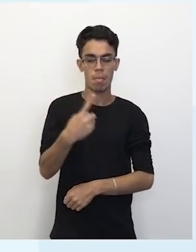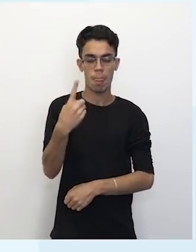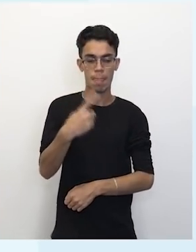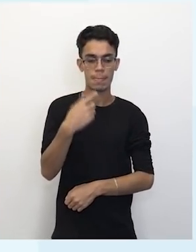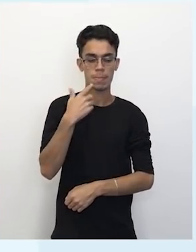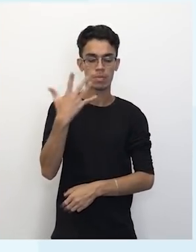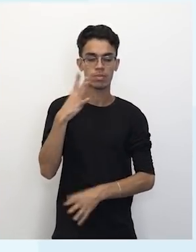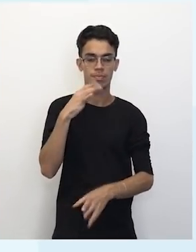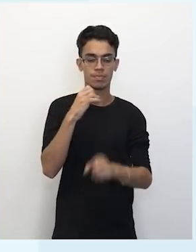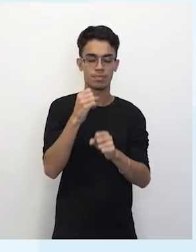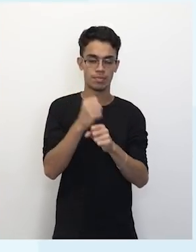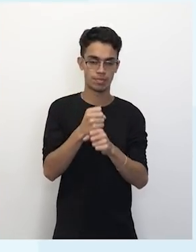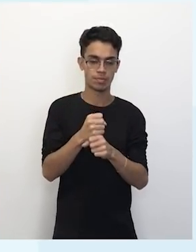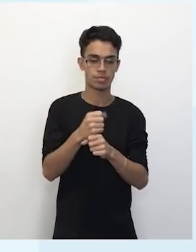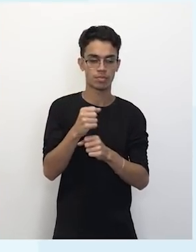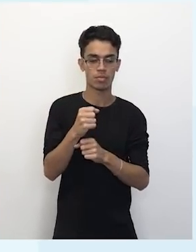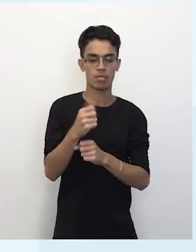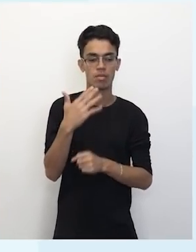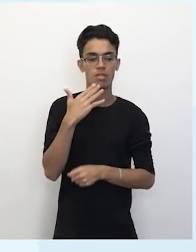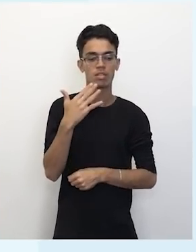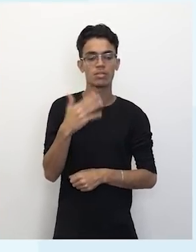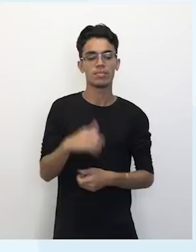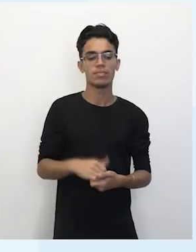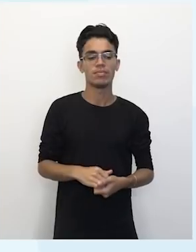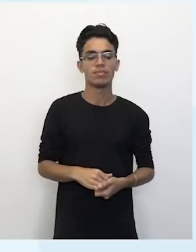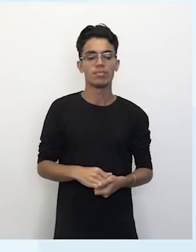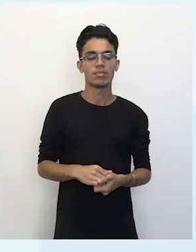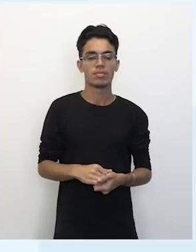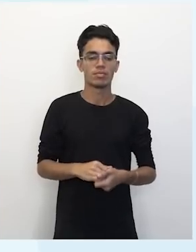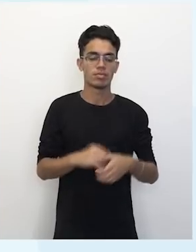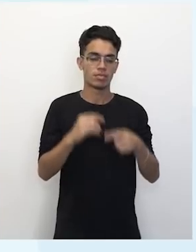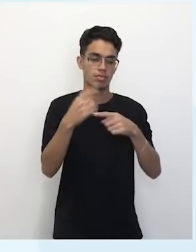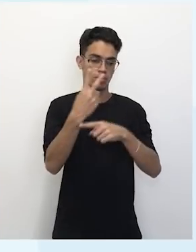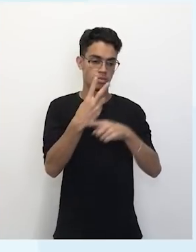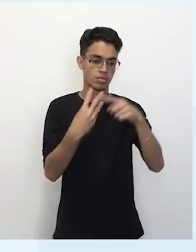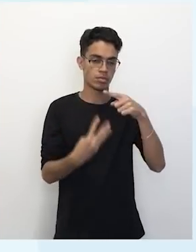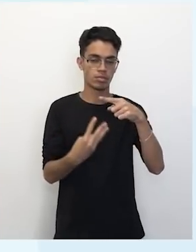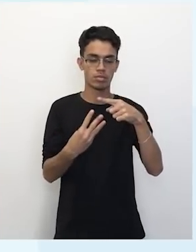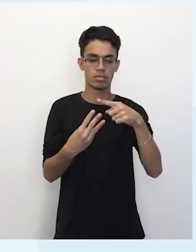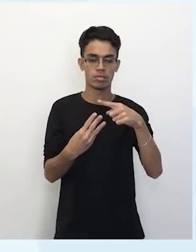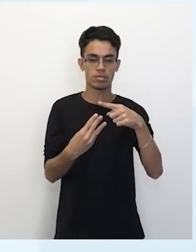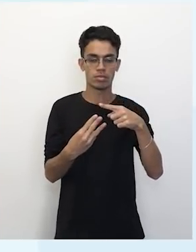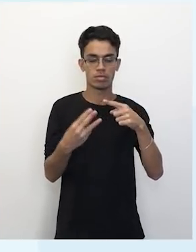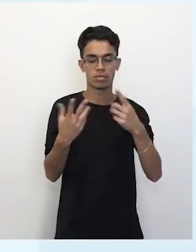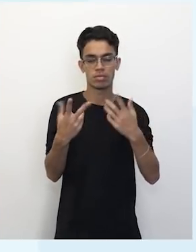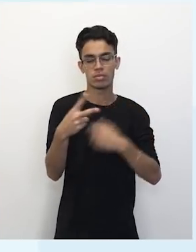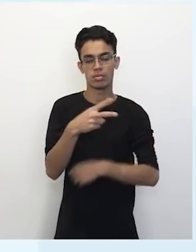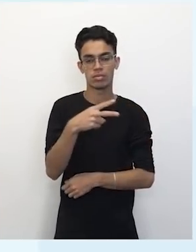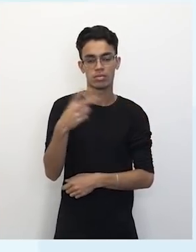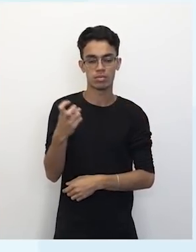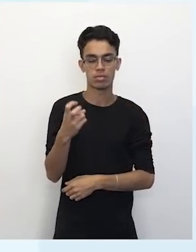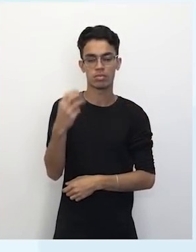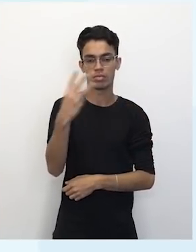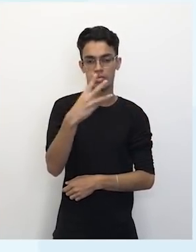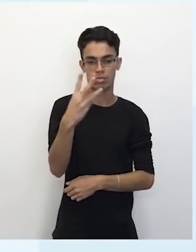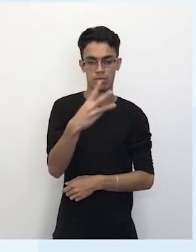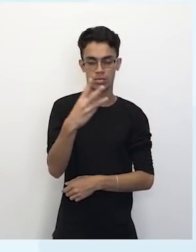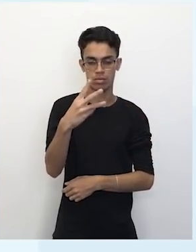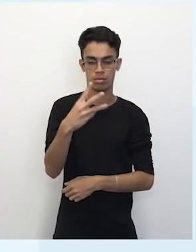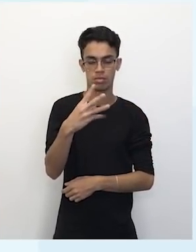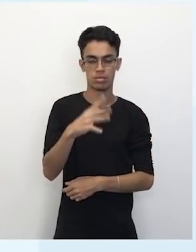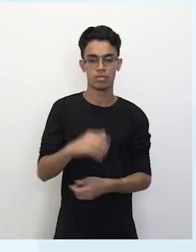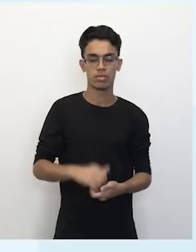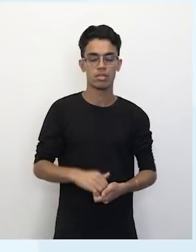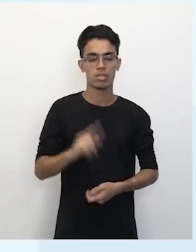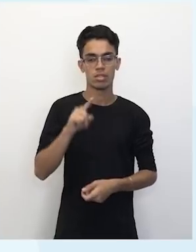essa continha, ó. Multiplico em cima e embaixo por 3, para isso aqui ficar igual o denominador 3 para todo mundo. E agora eu